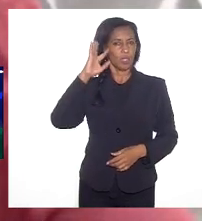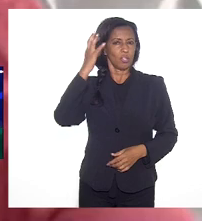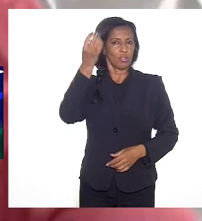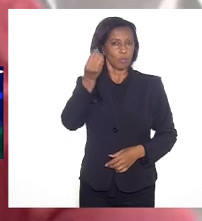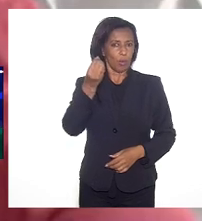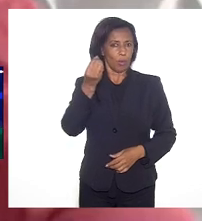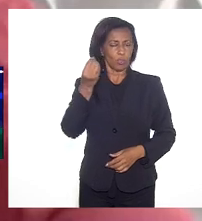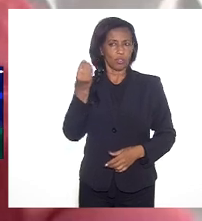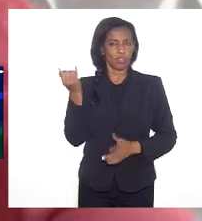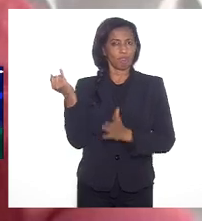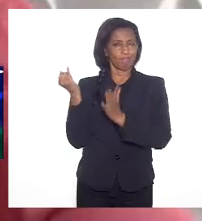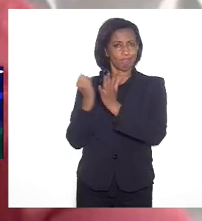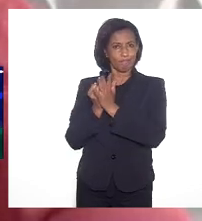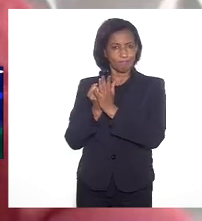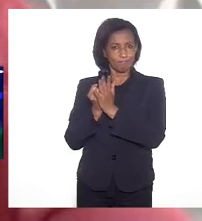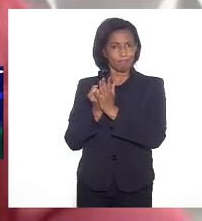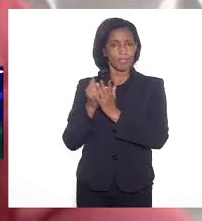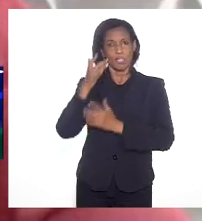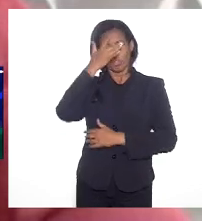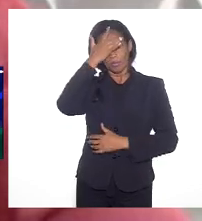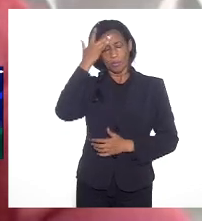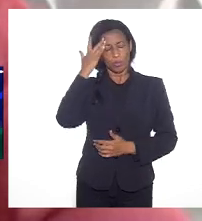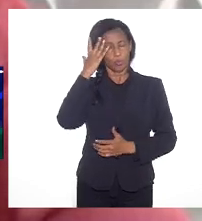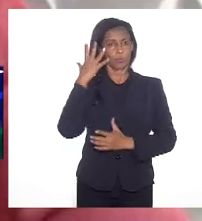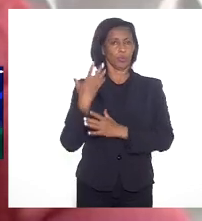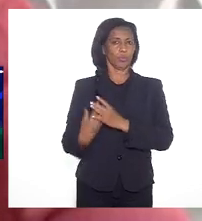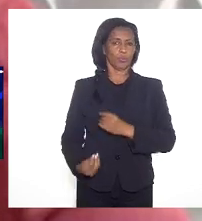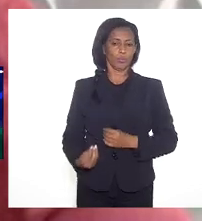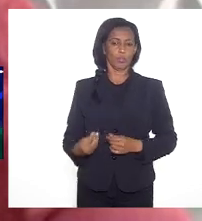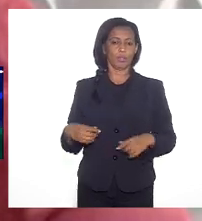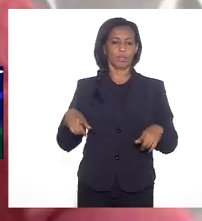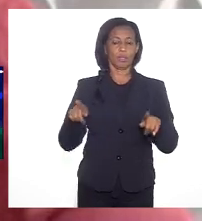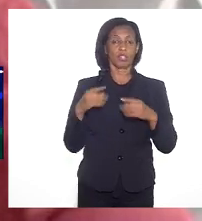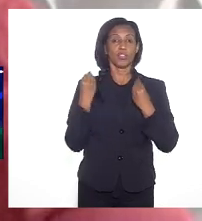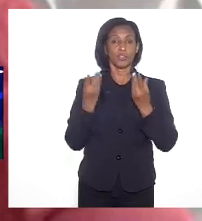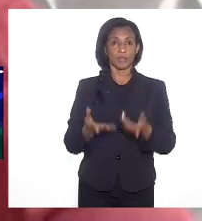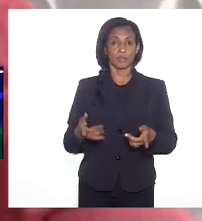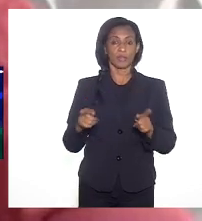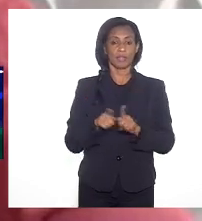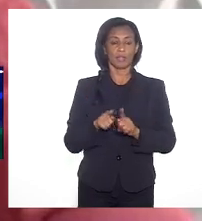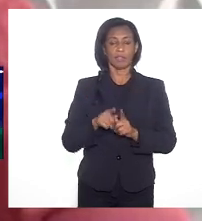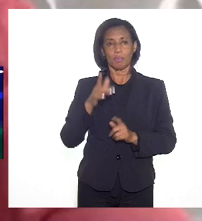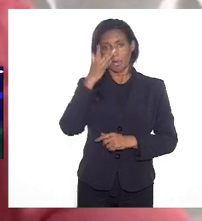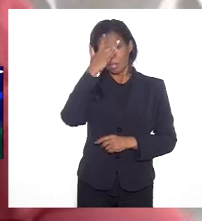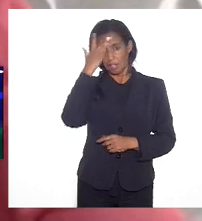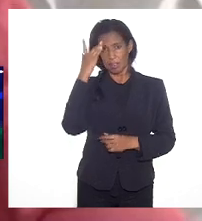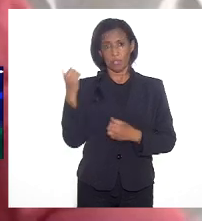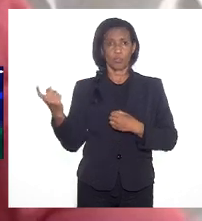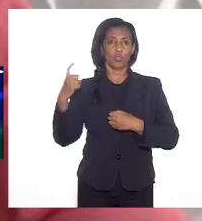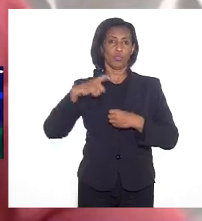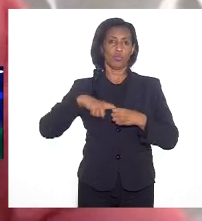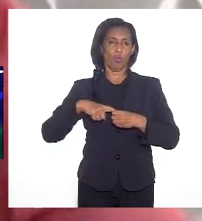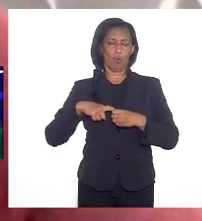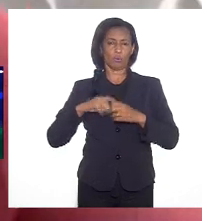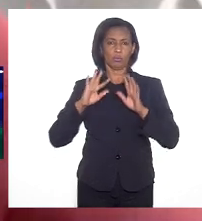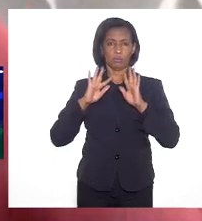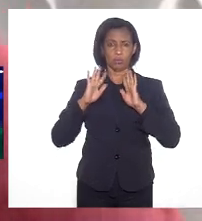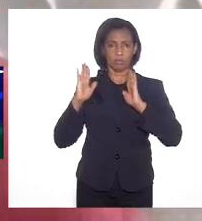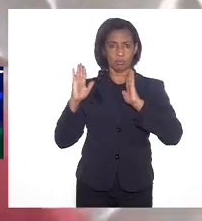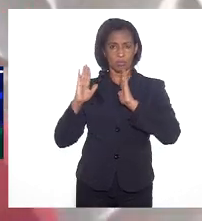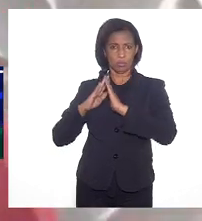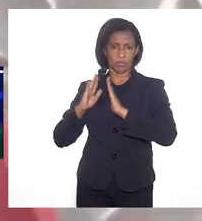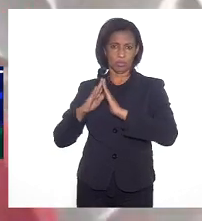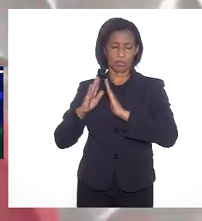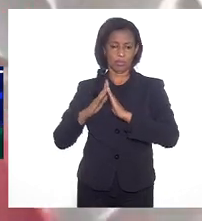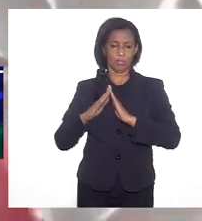de identificação das pessoas de desaparecidas e de trazer essas pessoas de volta para os seus lares e de volta